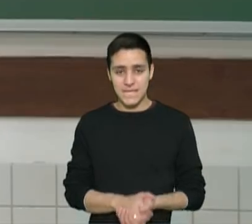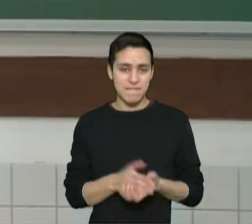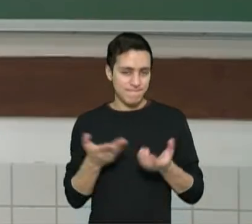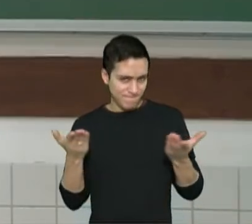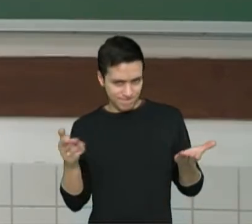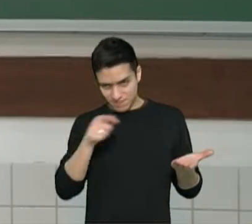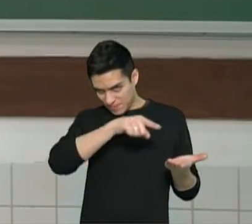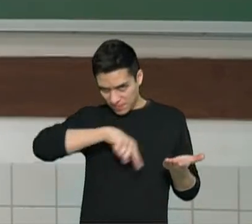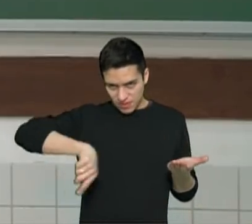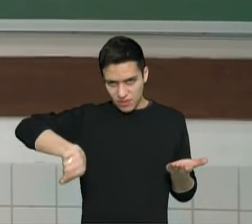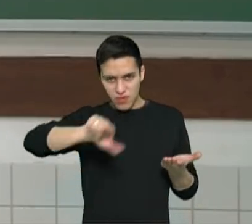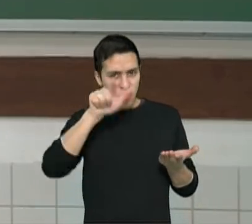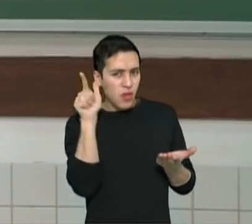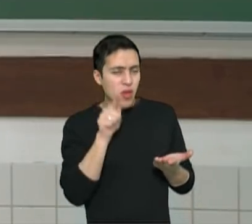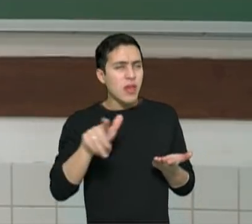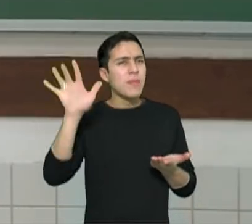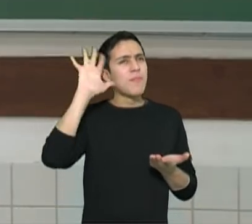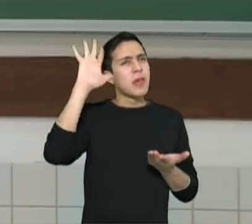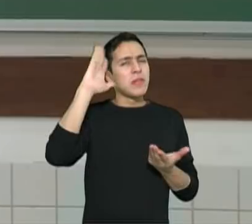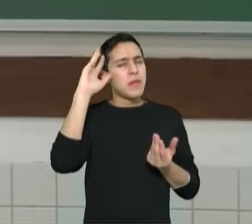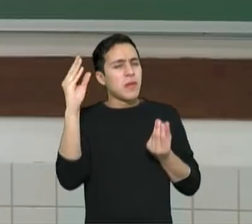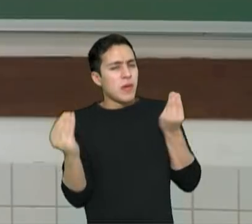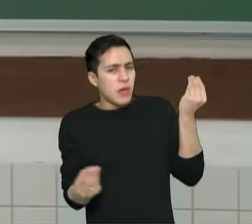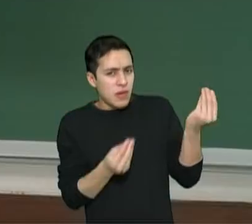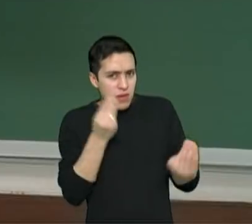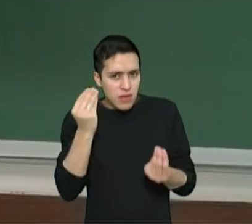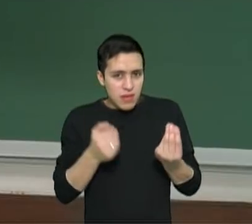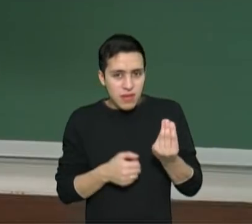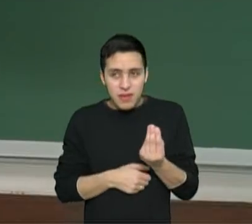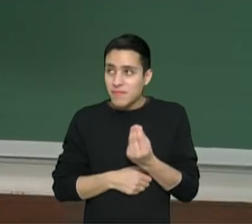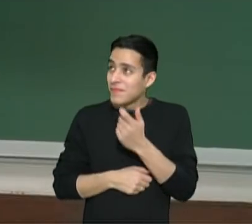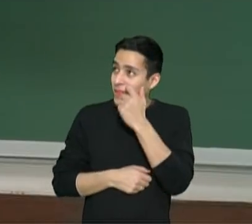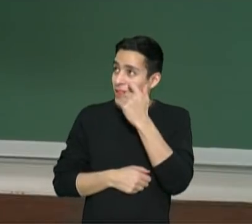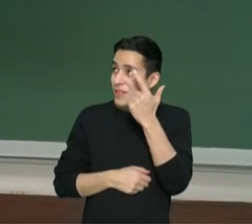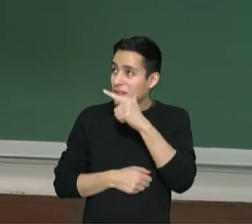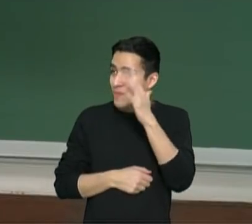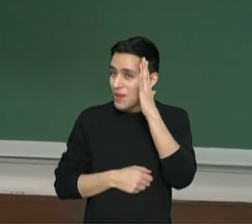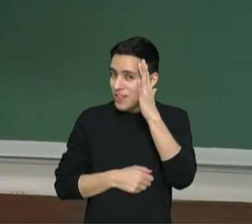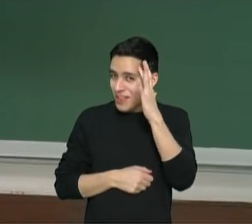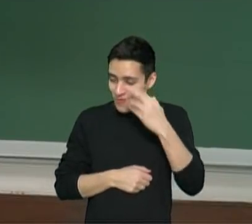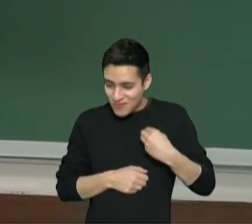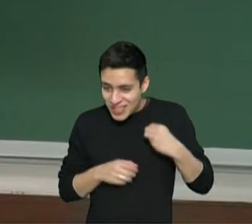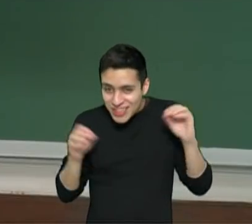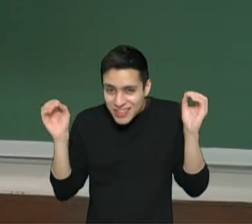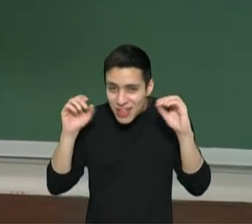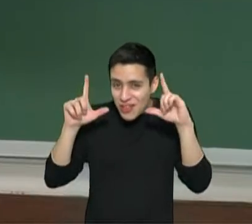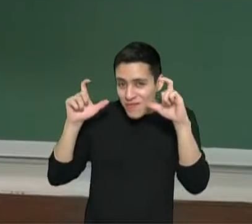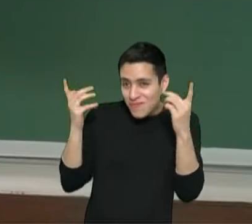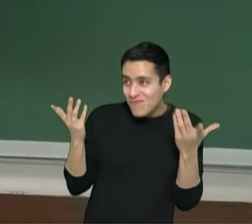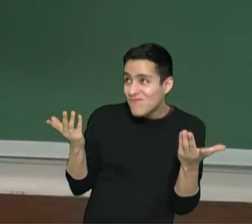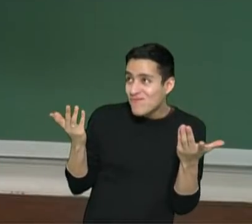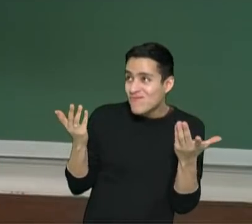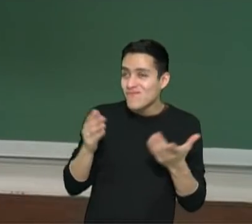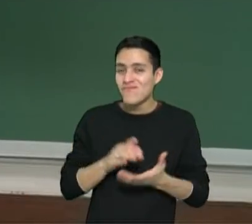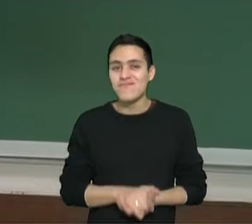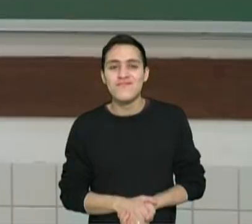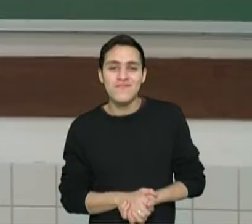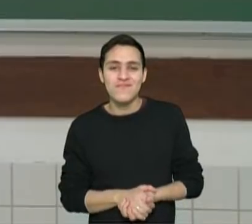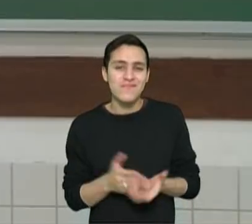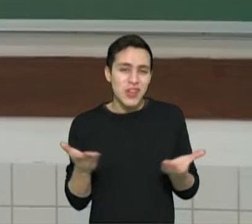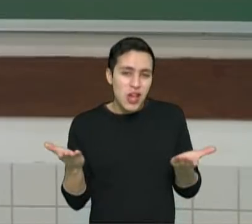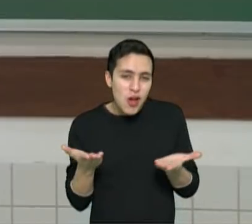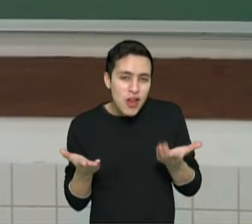E aí, conseguiram imaginar? E você, Lucas, imaginou vida sem fotografia? Então